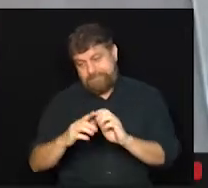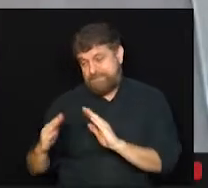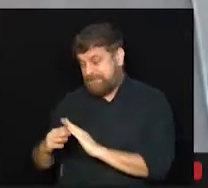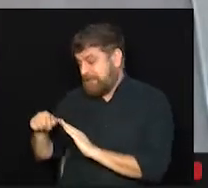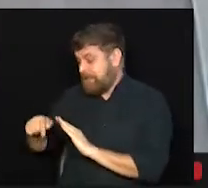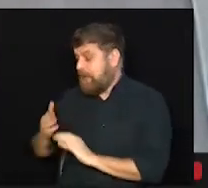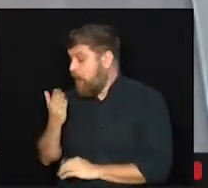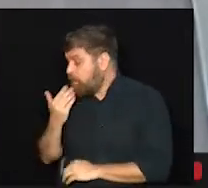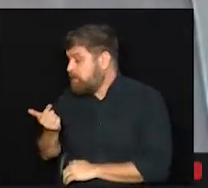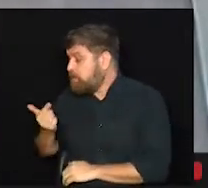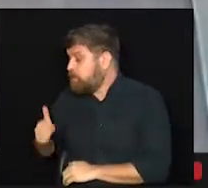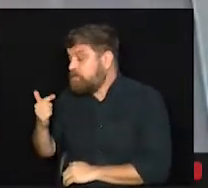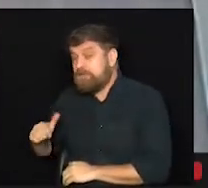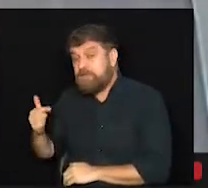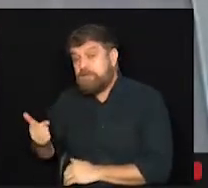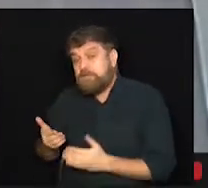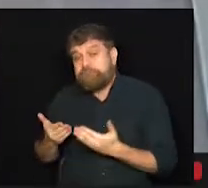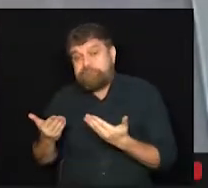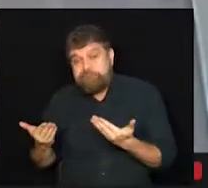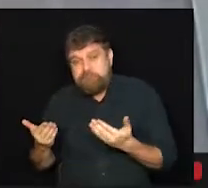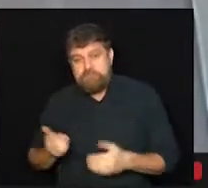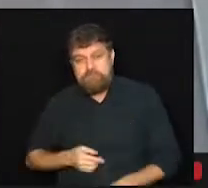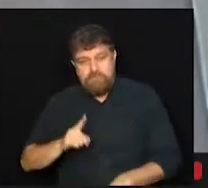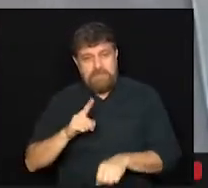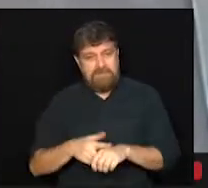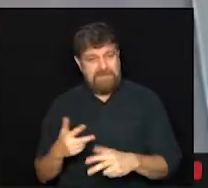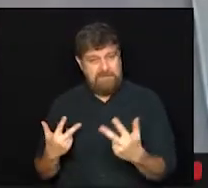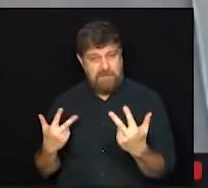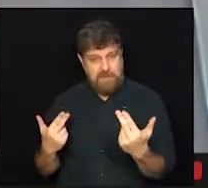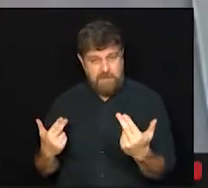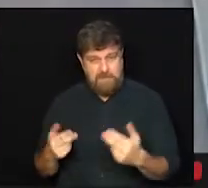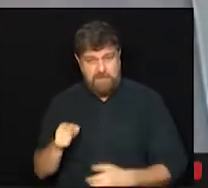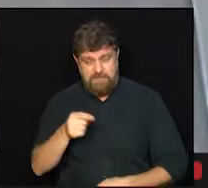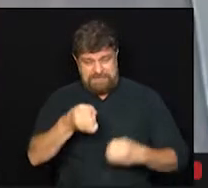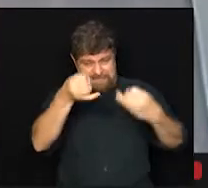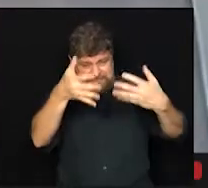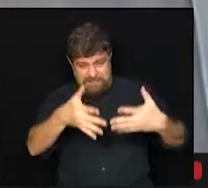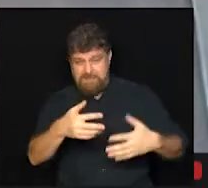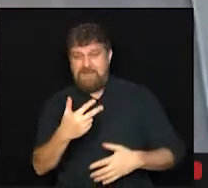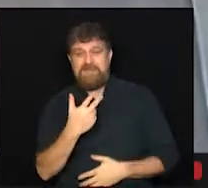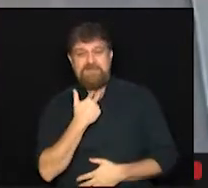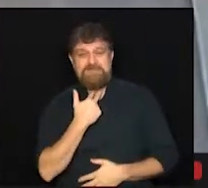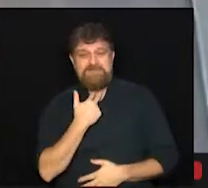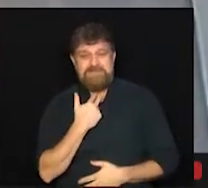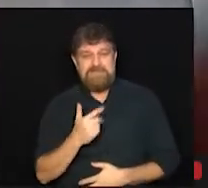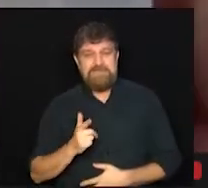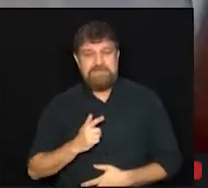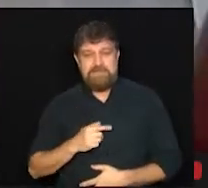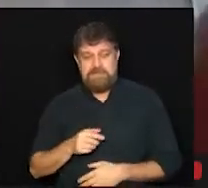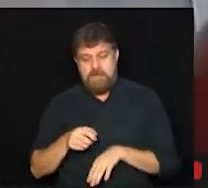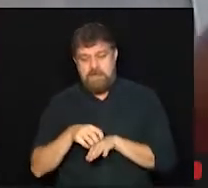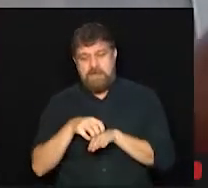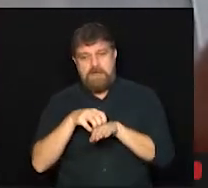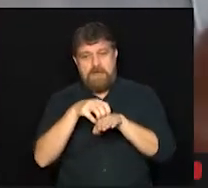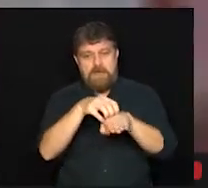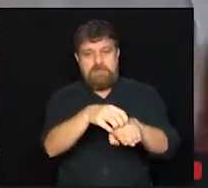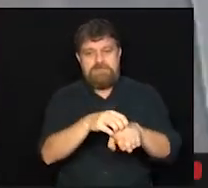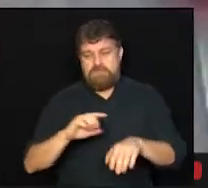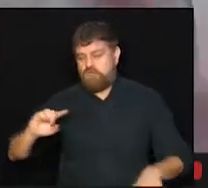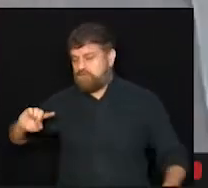alimentação, mas que, ao mesmo tempo, como você disse, não precisam ser transportadas vindo de um